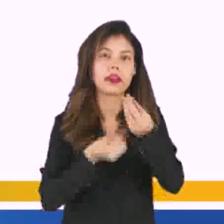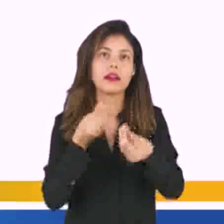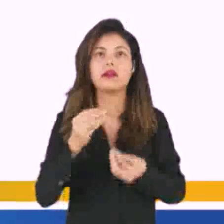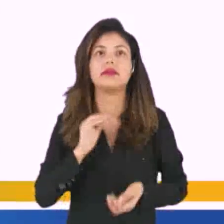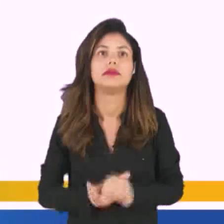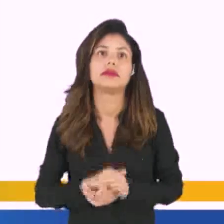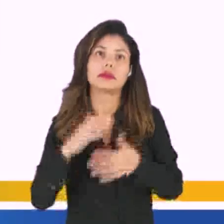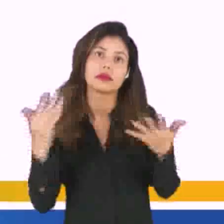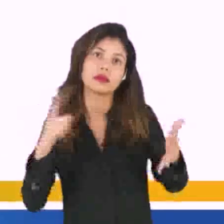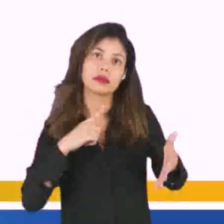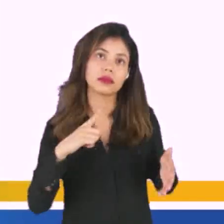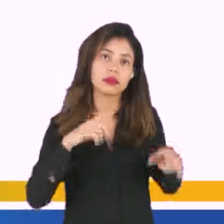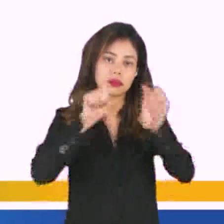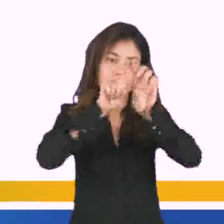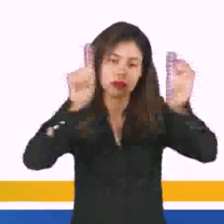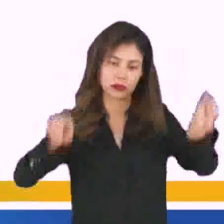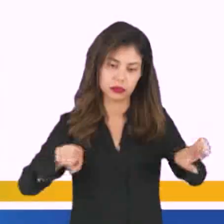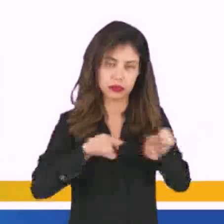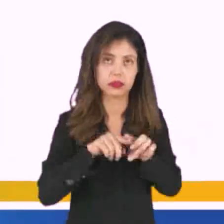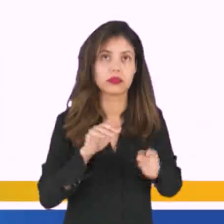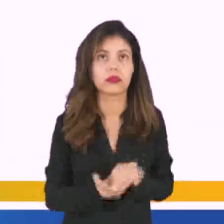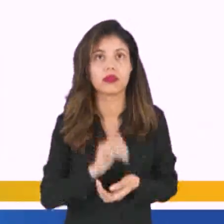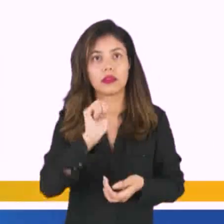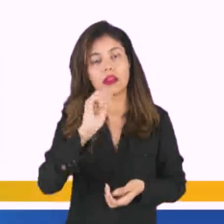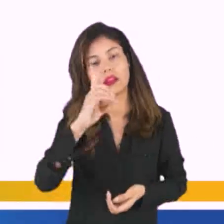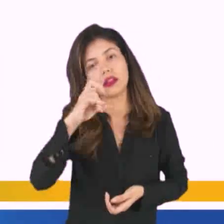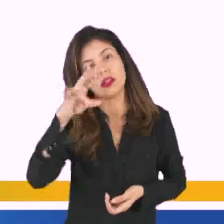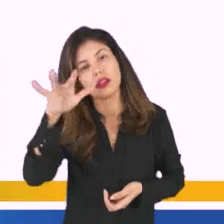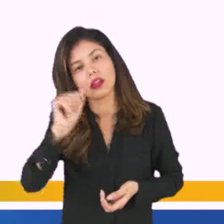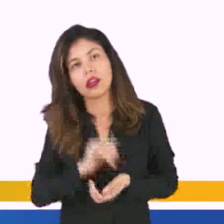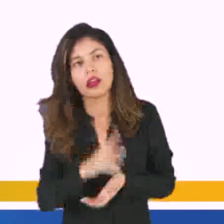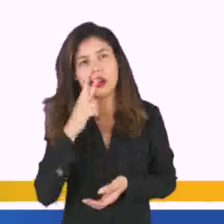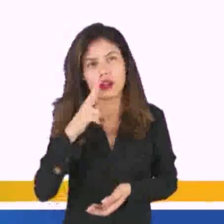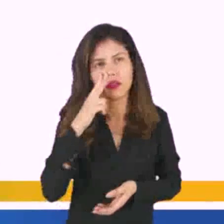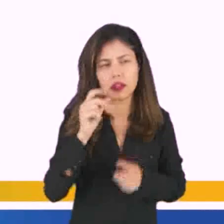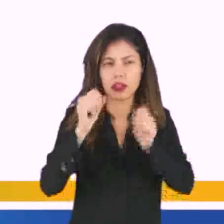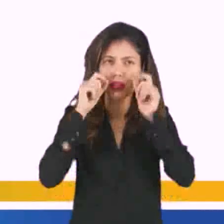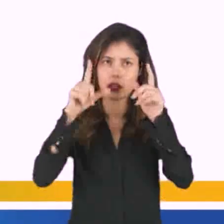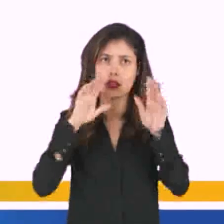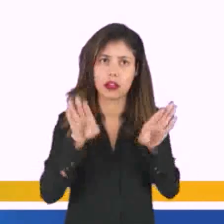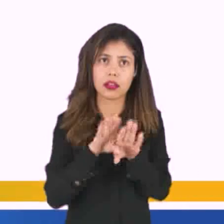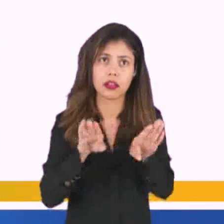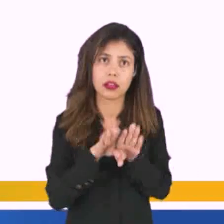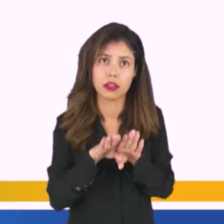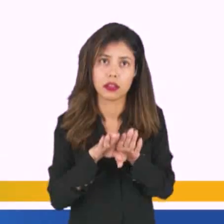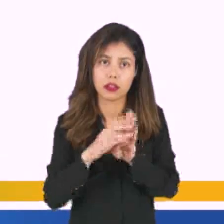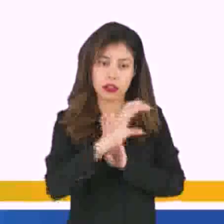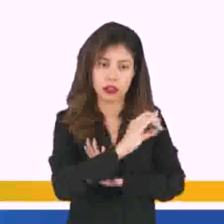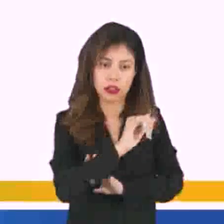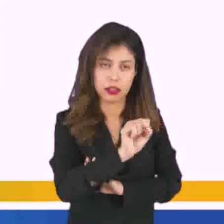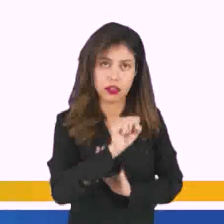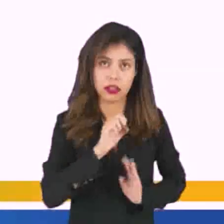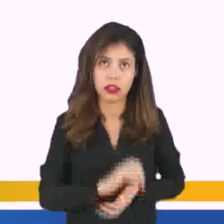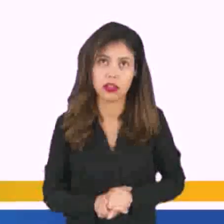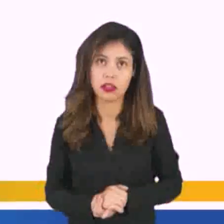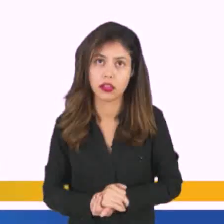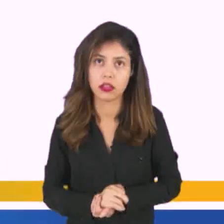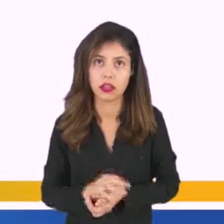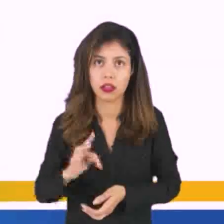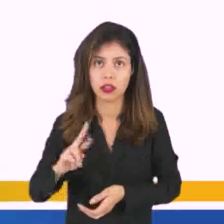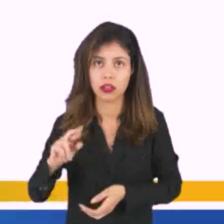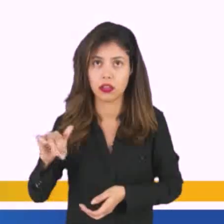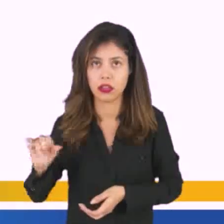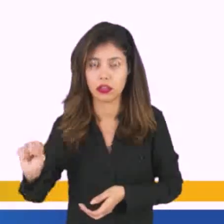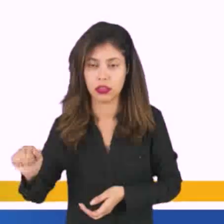essa cadeia cíclica aqui, onde você vai observar que existe uma forma cis e uma forma